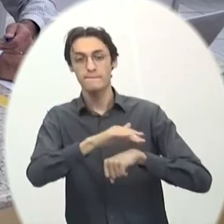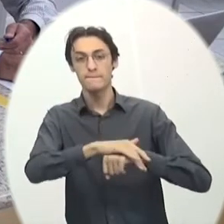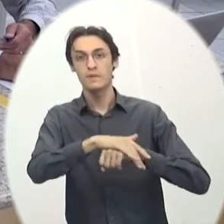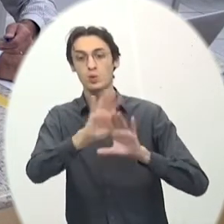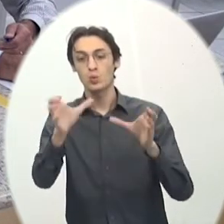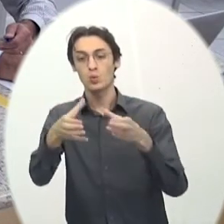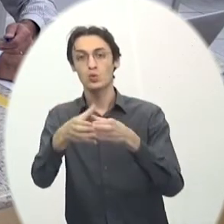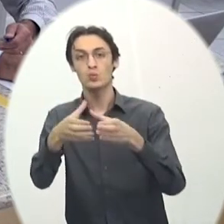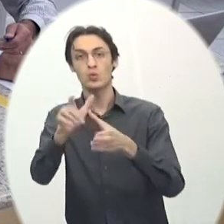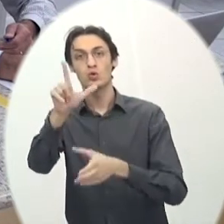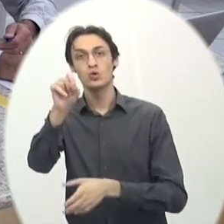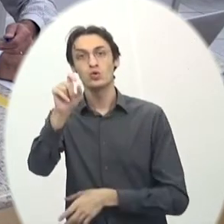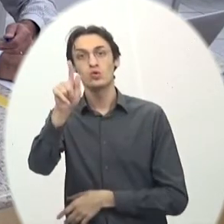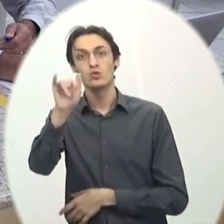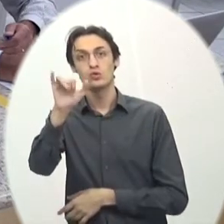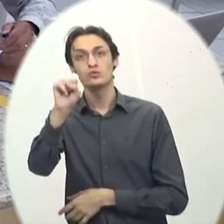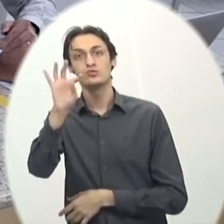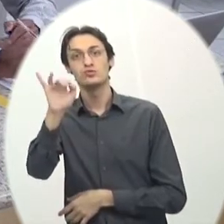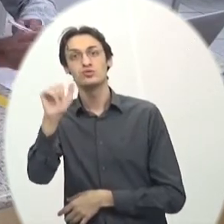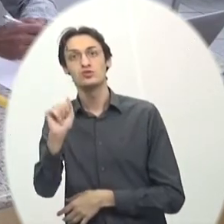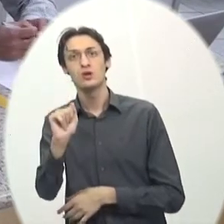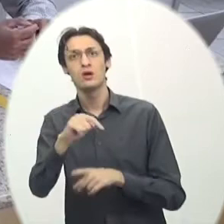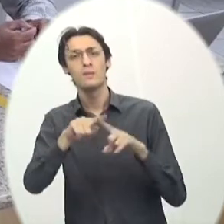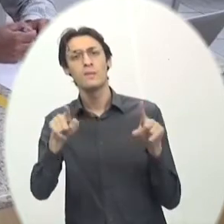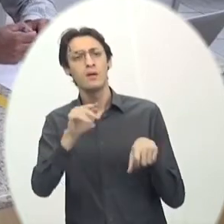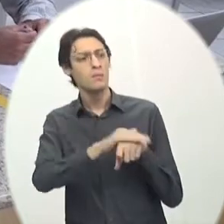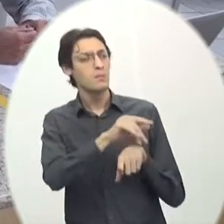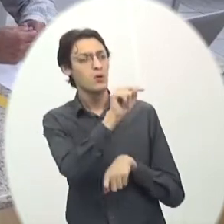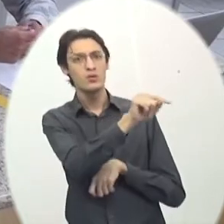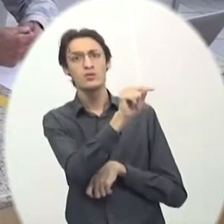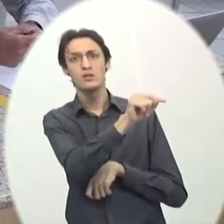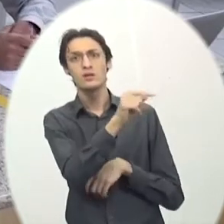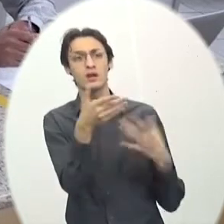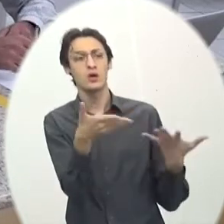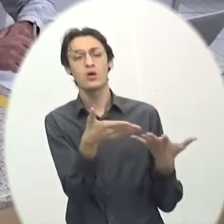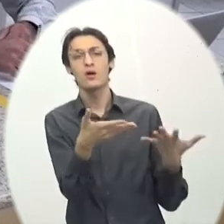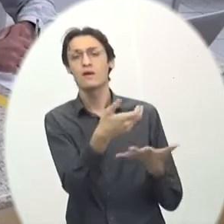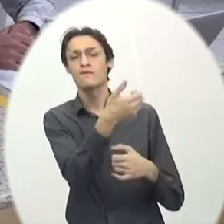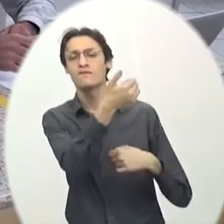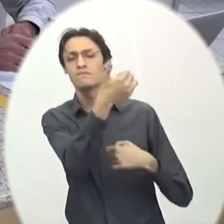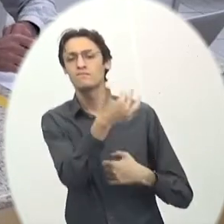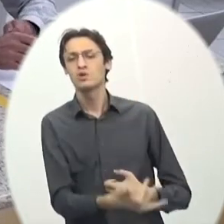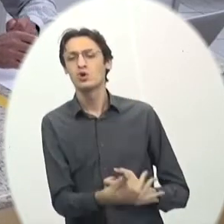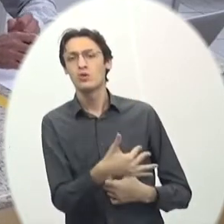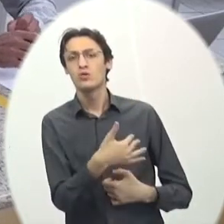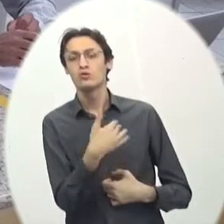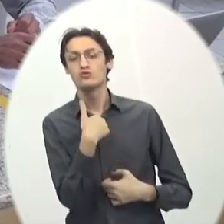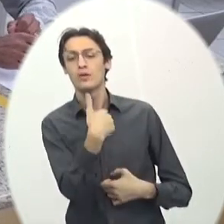logística, mas a declaração do doutor Vanderlei aqui diz que ele foi